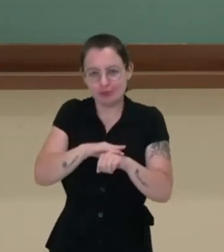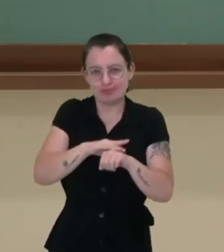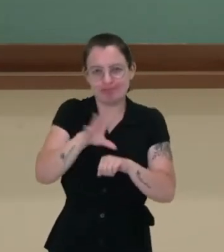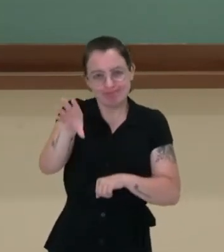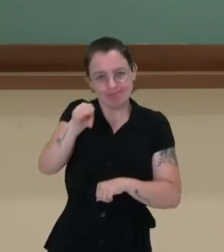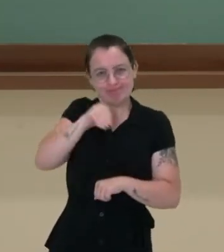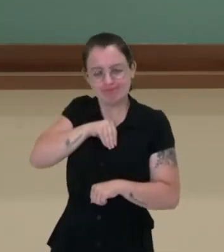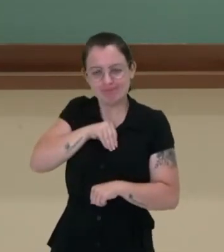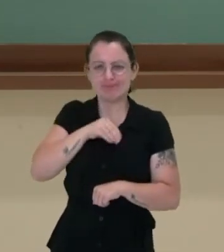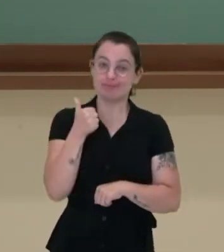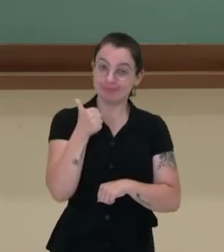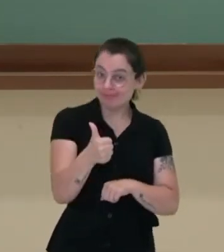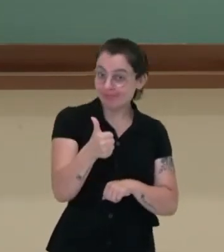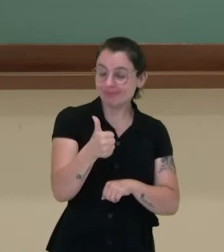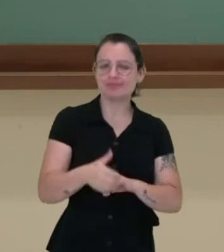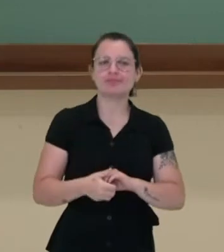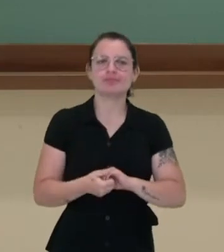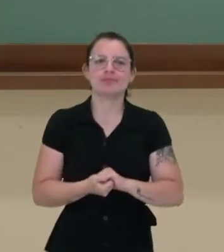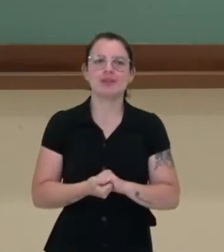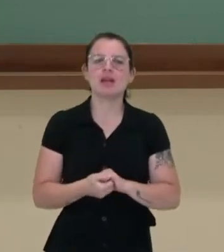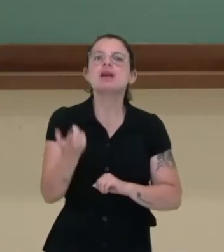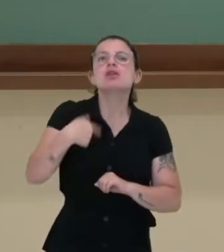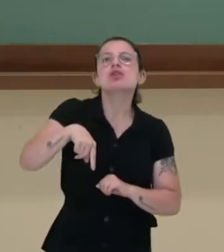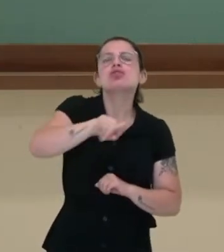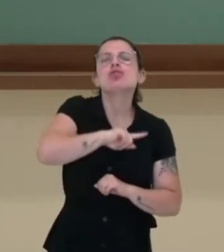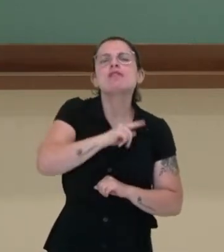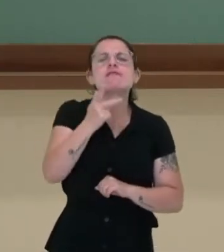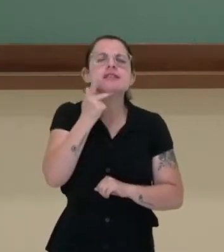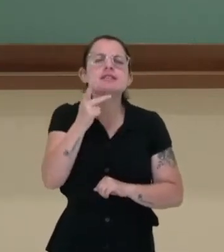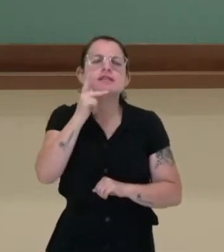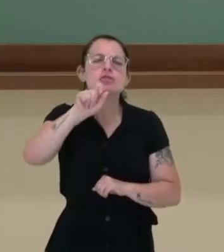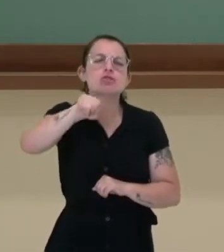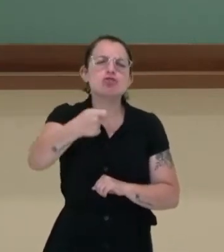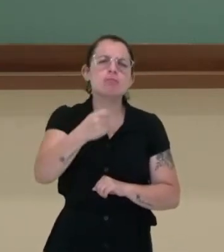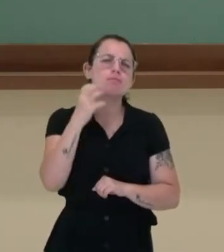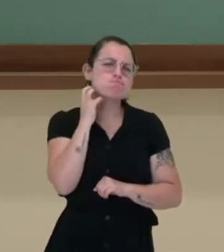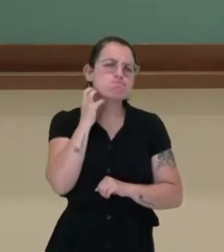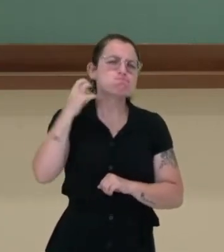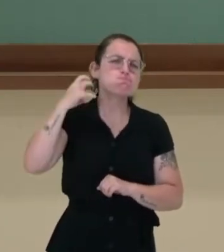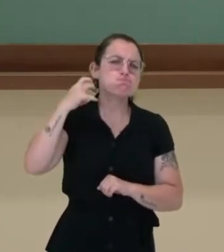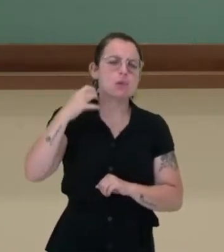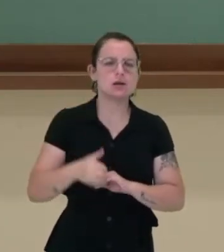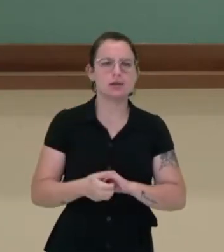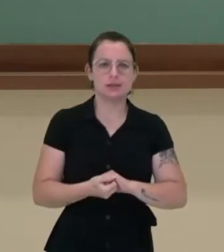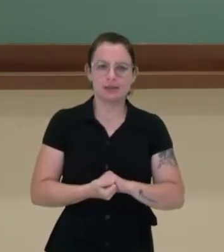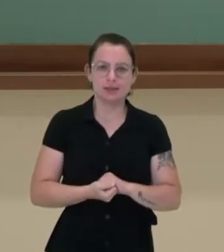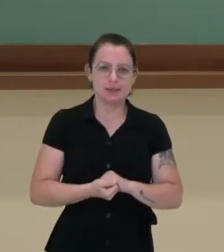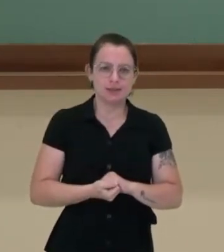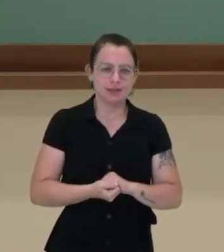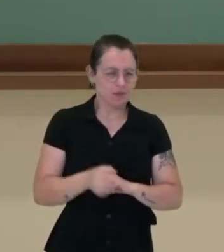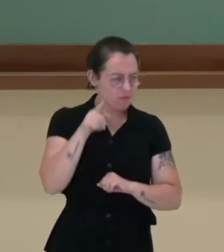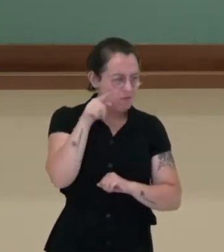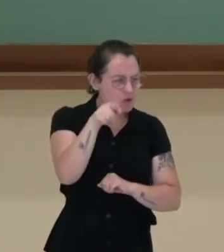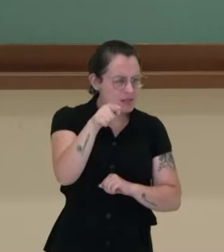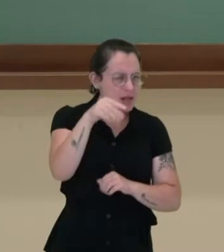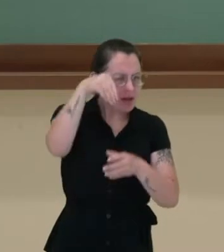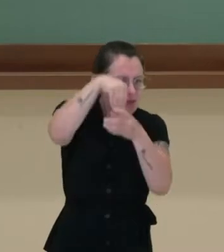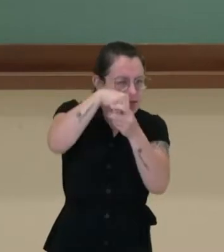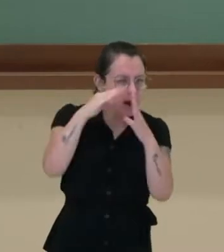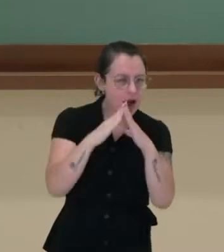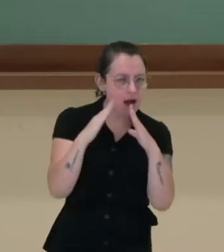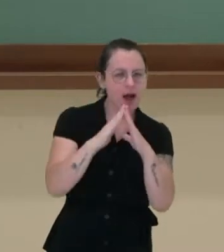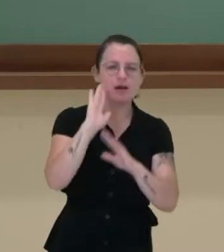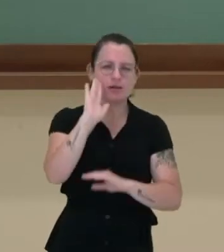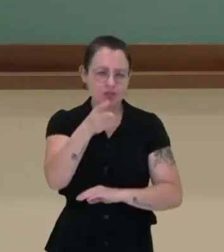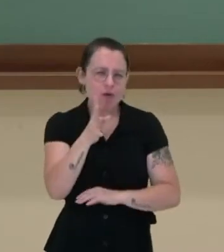contaminação, ok? Vamos falar um pouquinho da cachumba. Você aí de casa, já ouviu